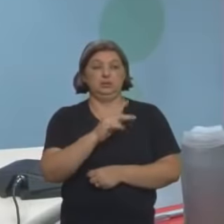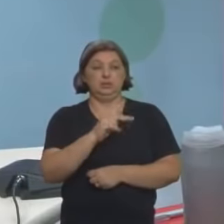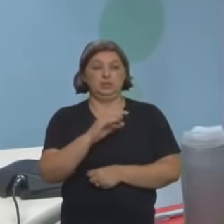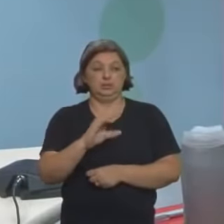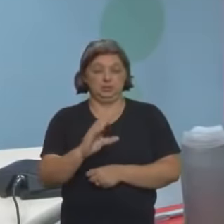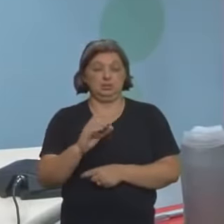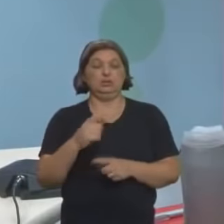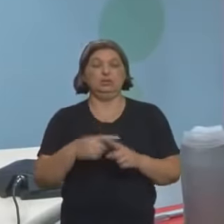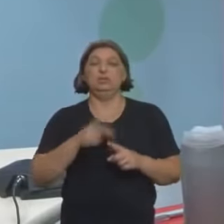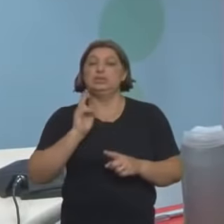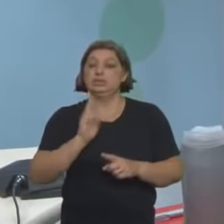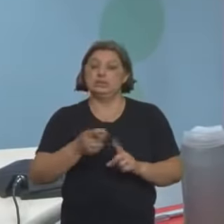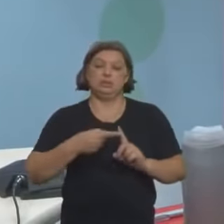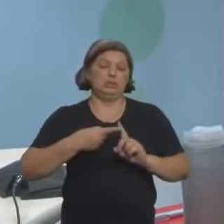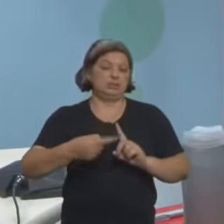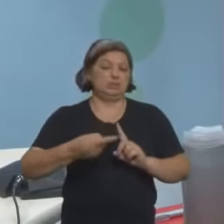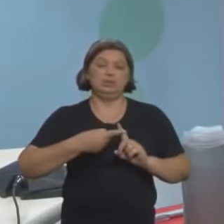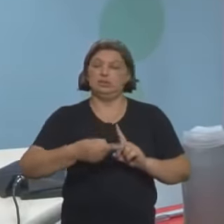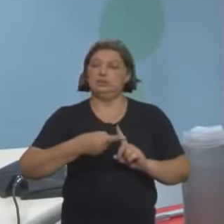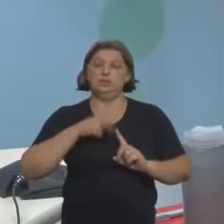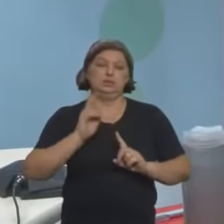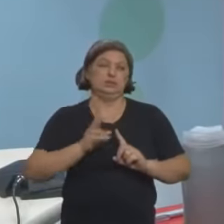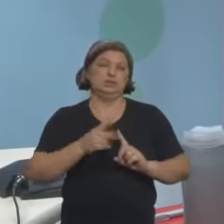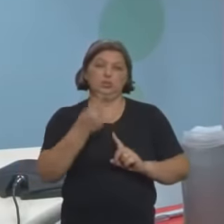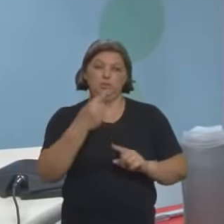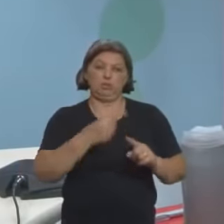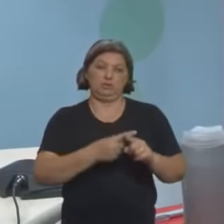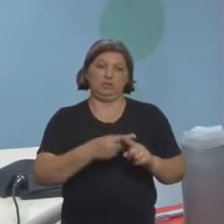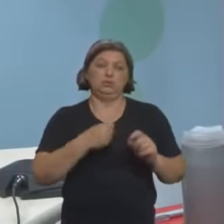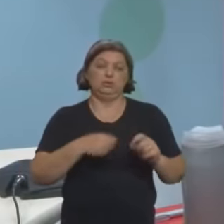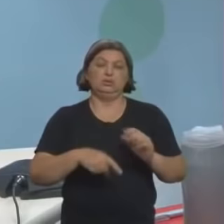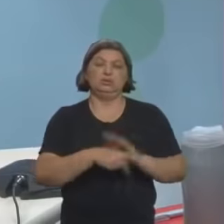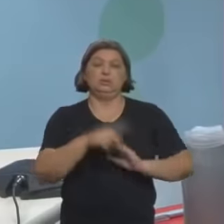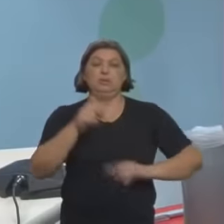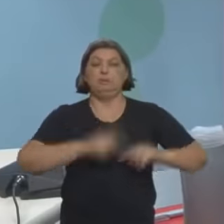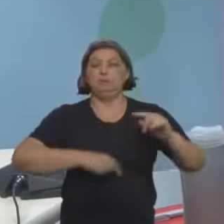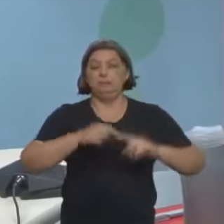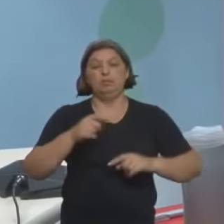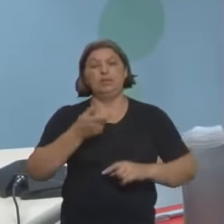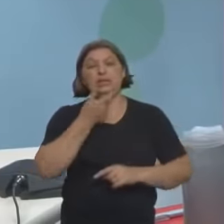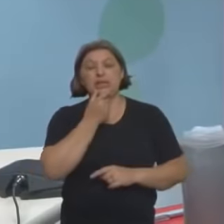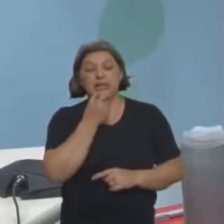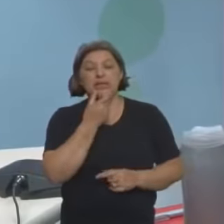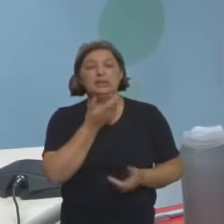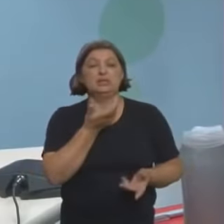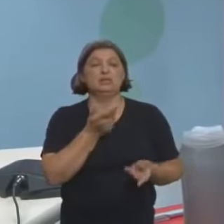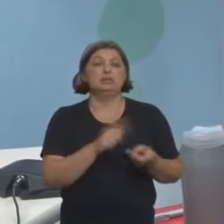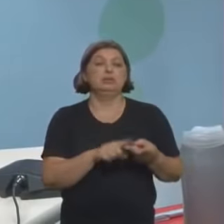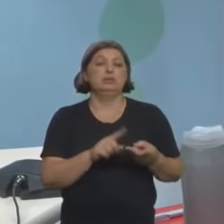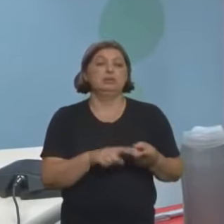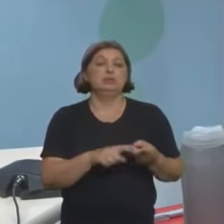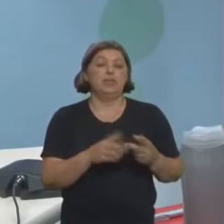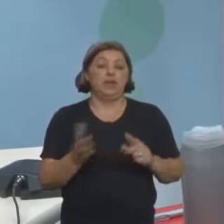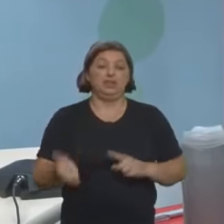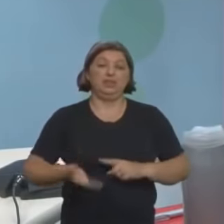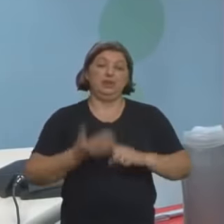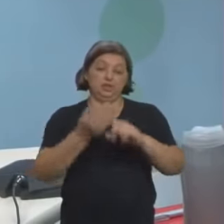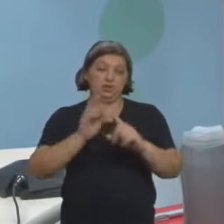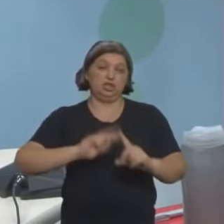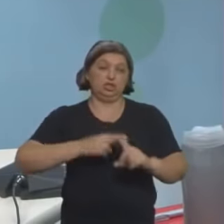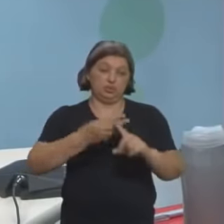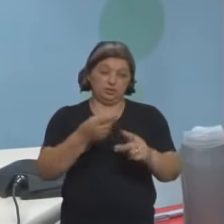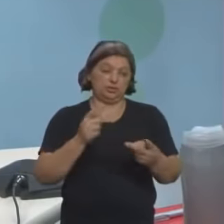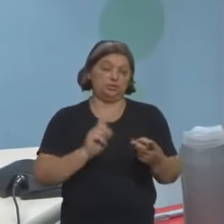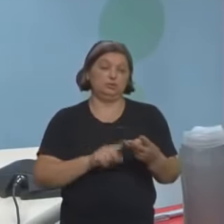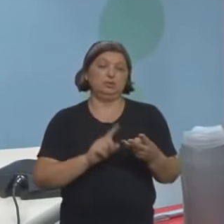aí toda semana para discutir questões referentes aos materiais, seja de inglês, seja material de tecnologia e inovação